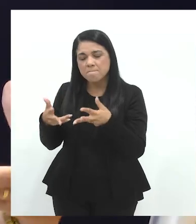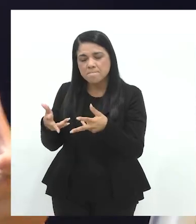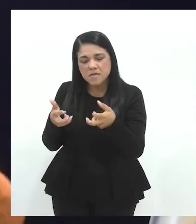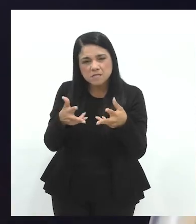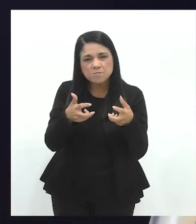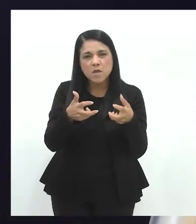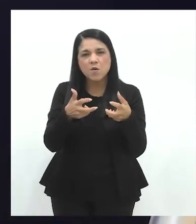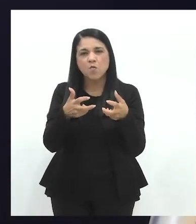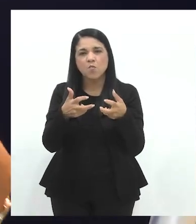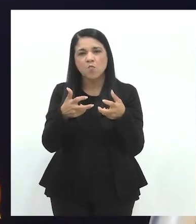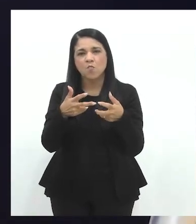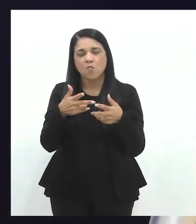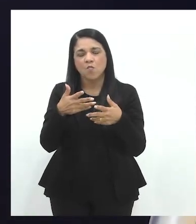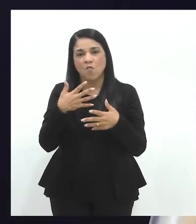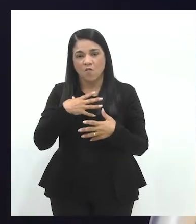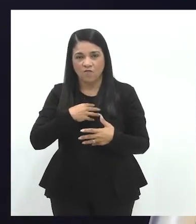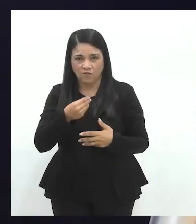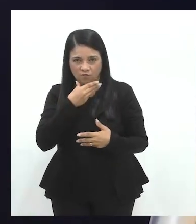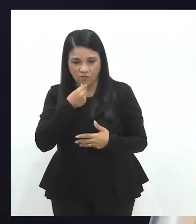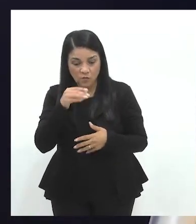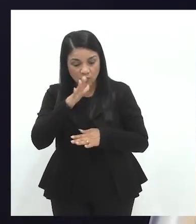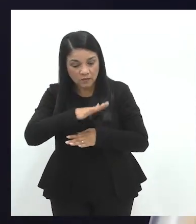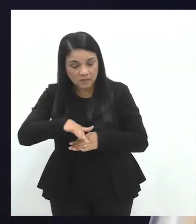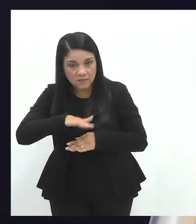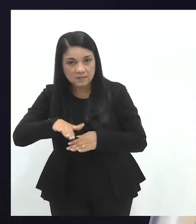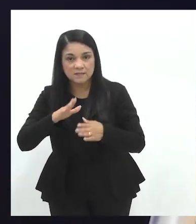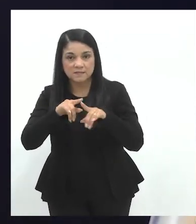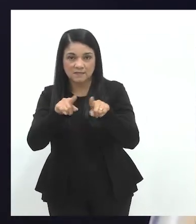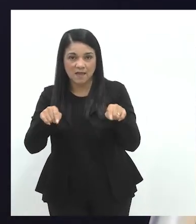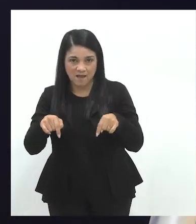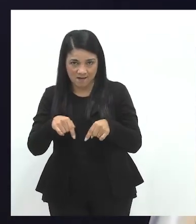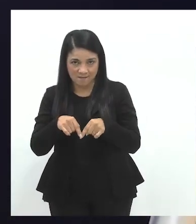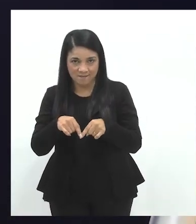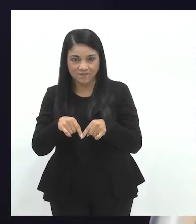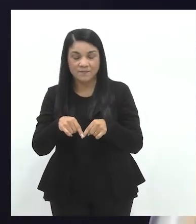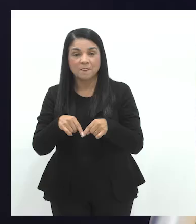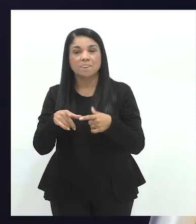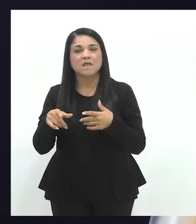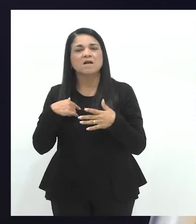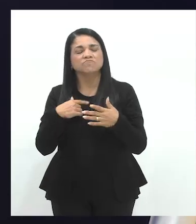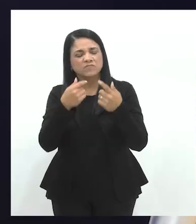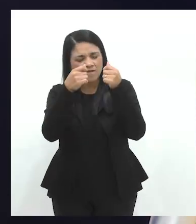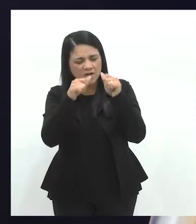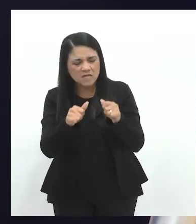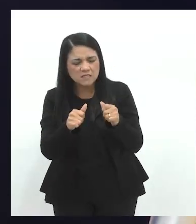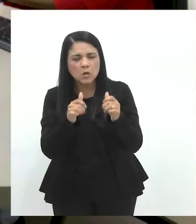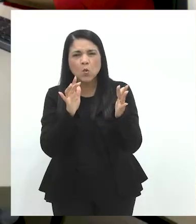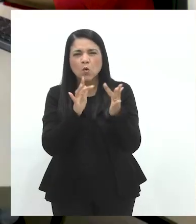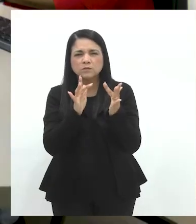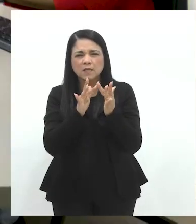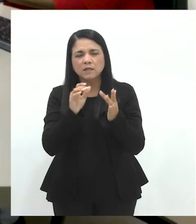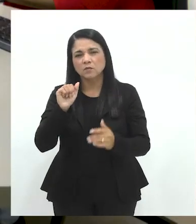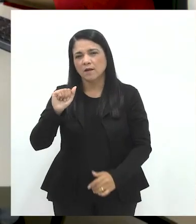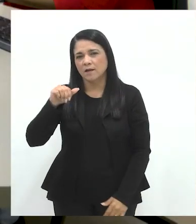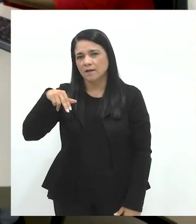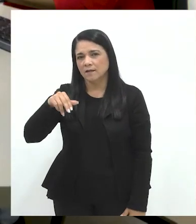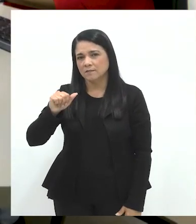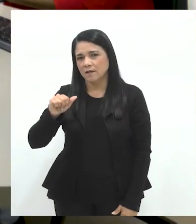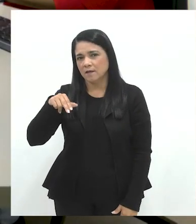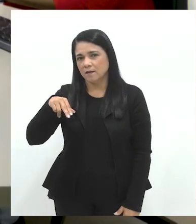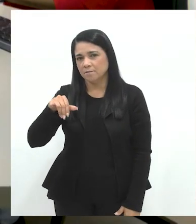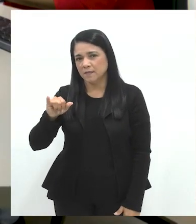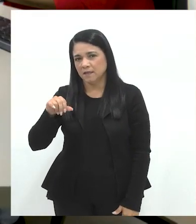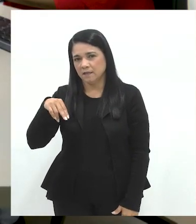sobre como eu trabalho. E aí, fazendo ali na avaliação, no primeiro contato, na anamnese, eu já sinto como é